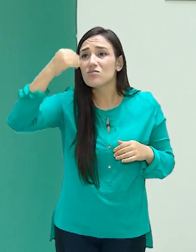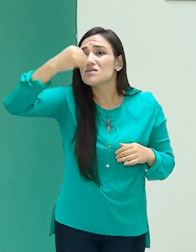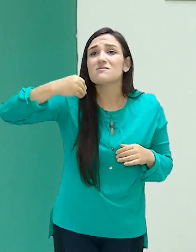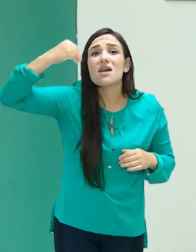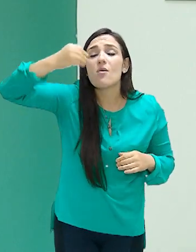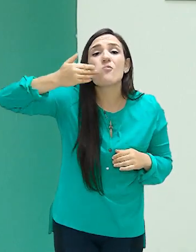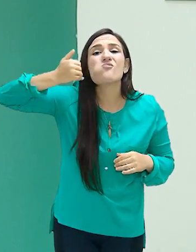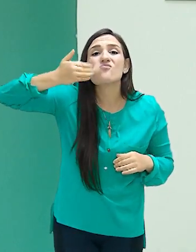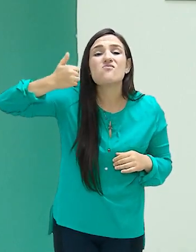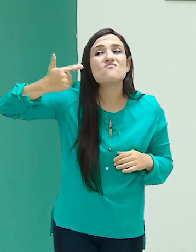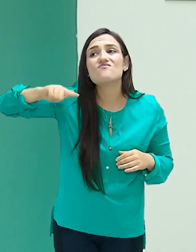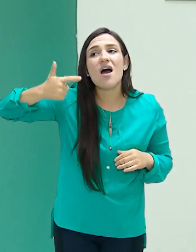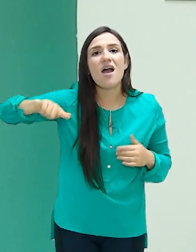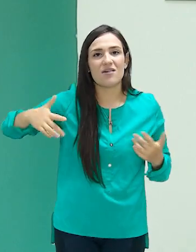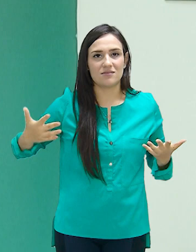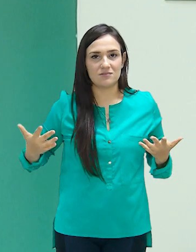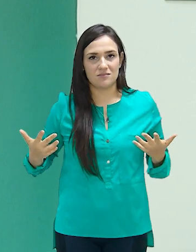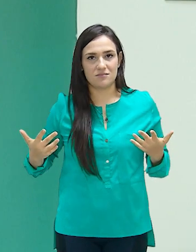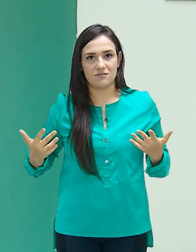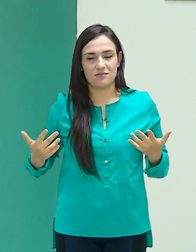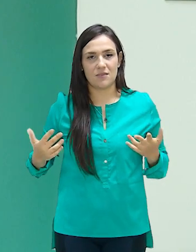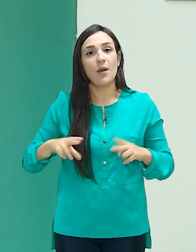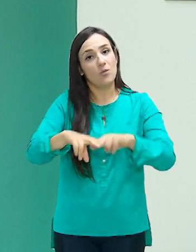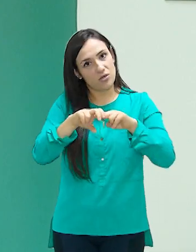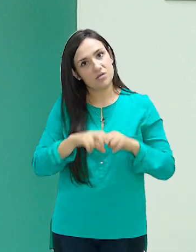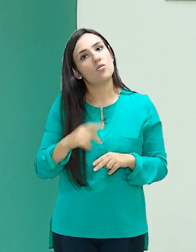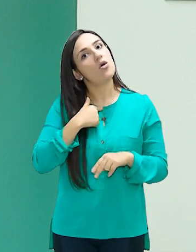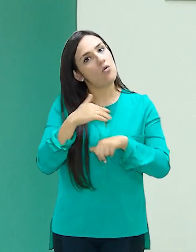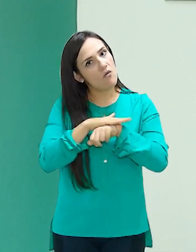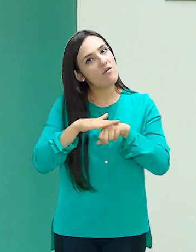não decidir aqui? Vocês que conhecem a